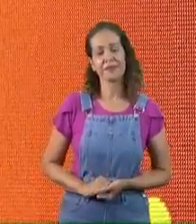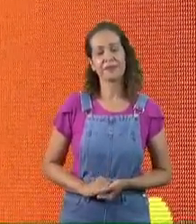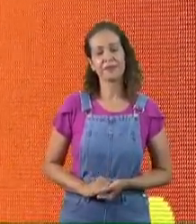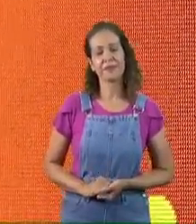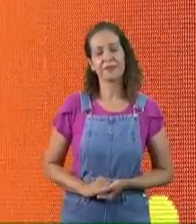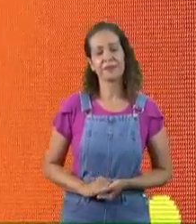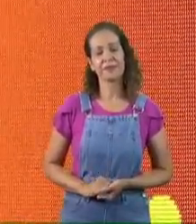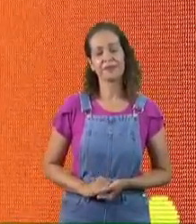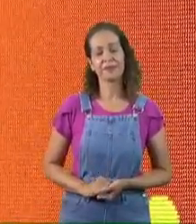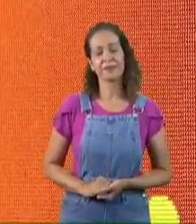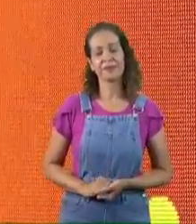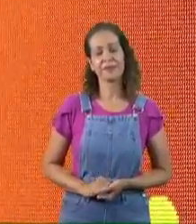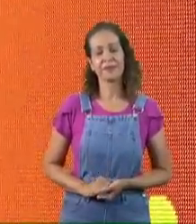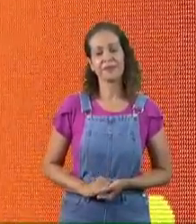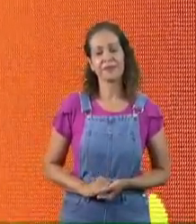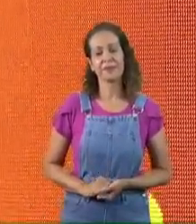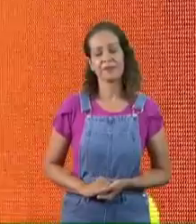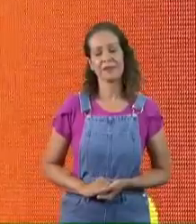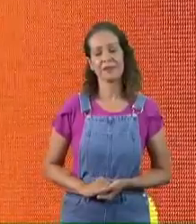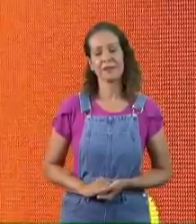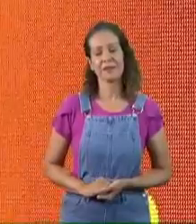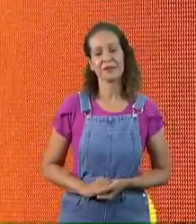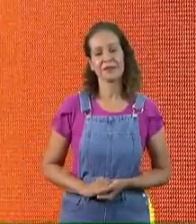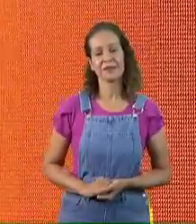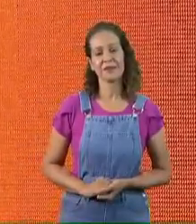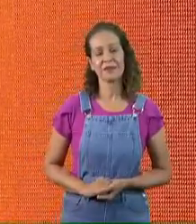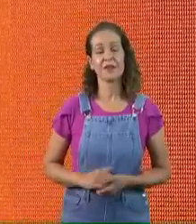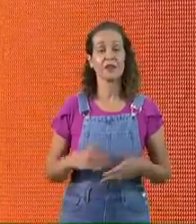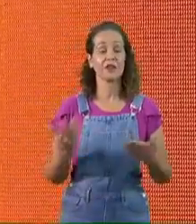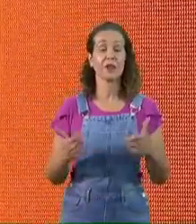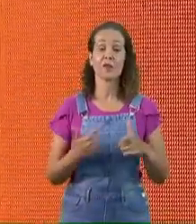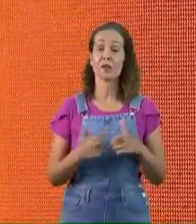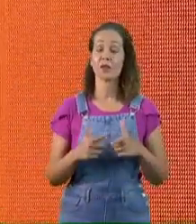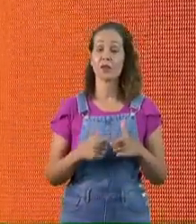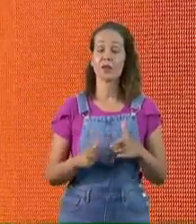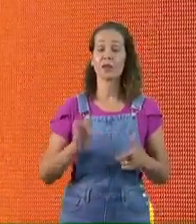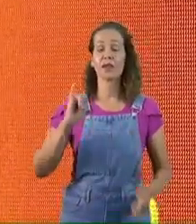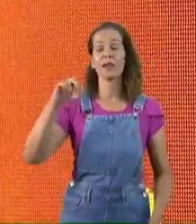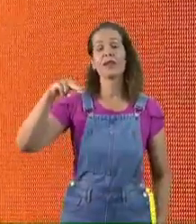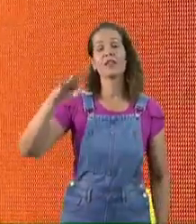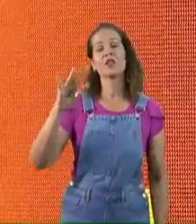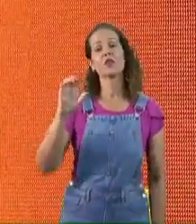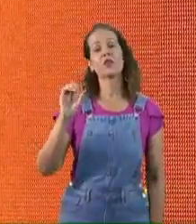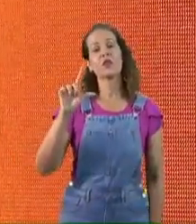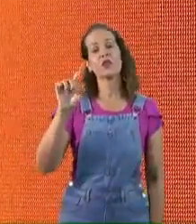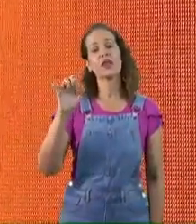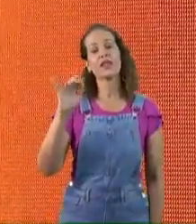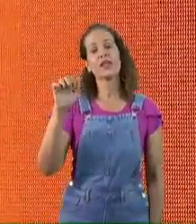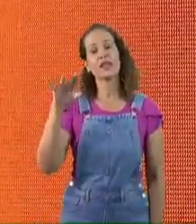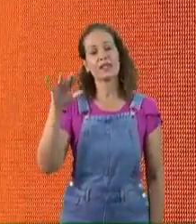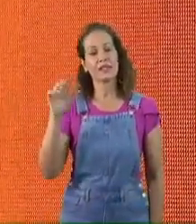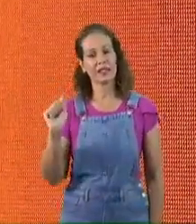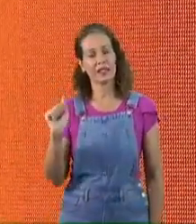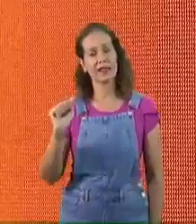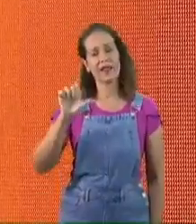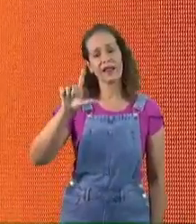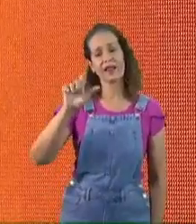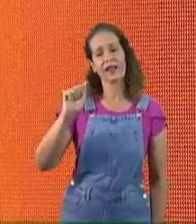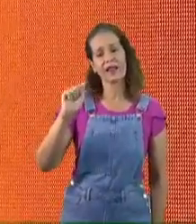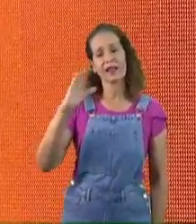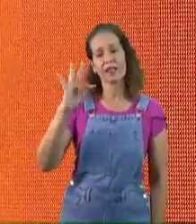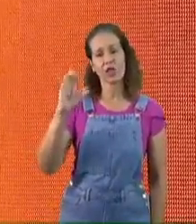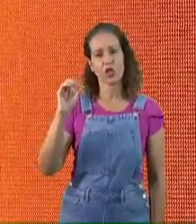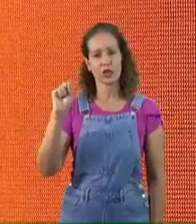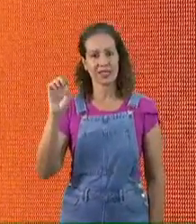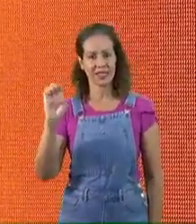Quando eu tinha intolerância à lactose. Quando você tinha o quê? Intolerância à lactose. Aí o que aconteceu? Você orou? Aí eu fui